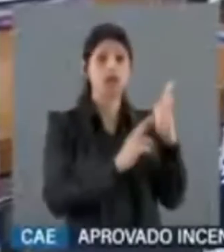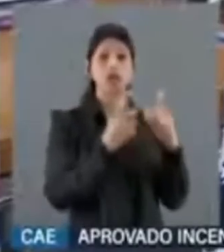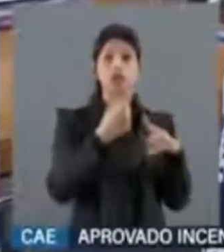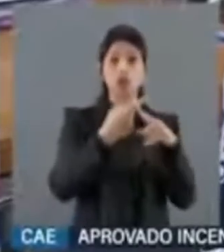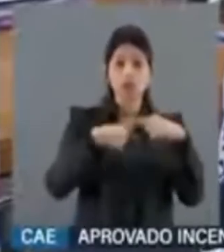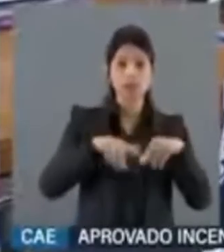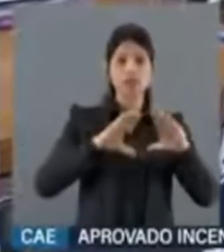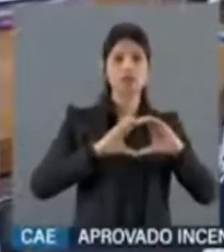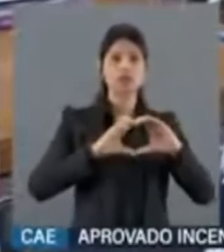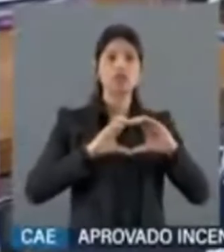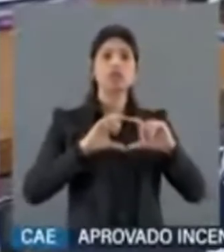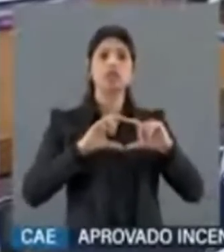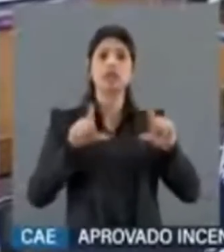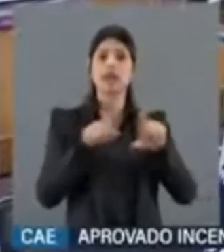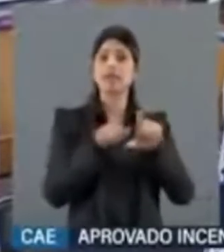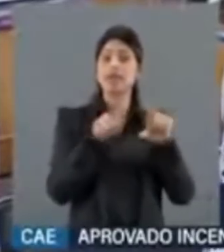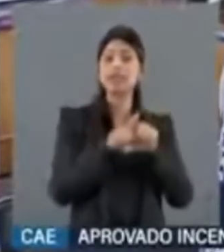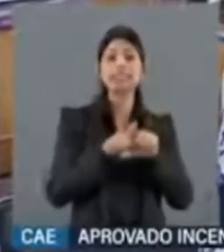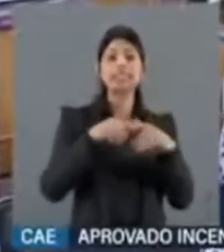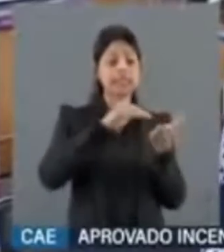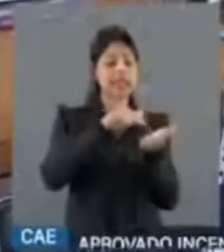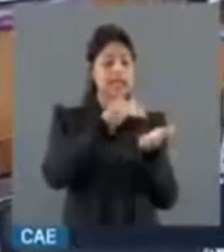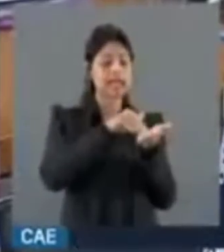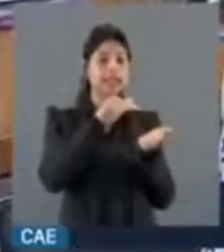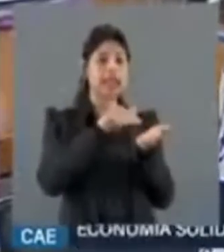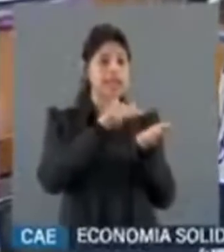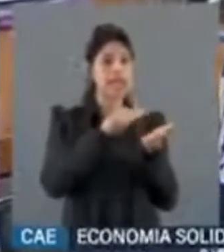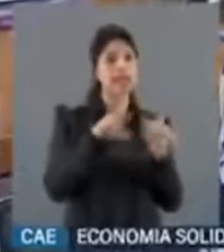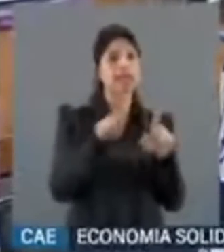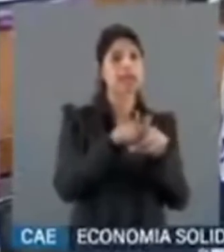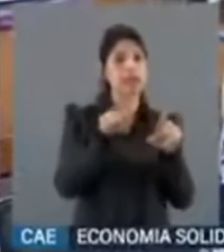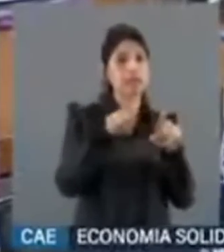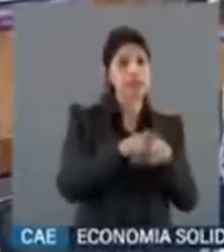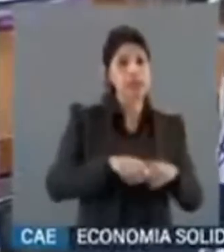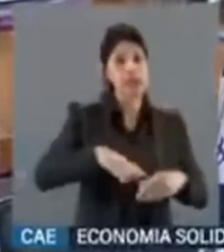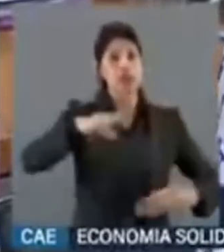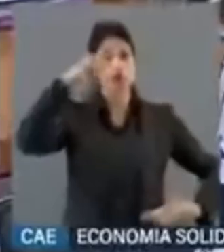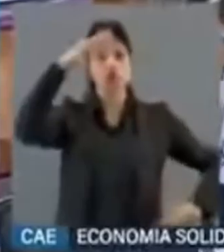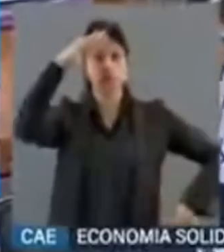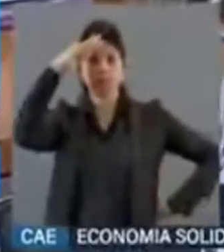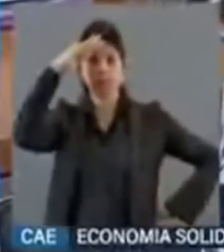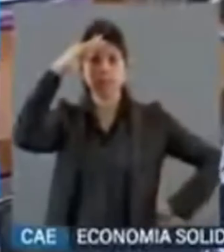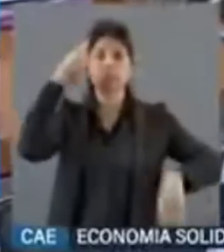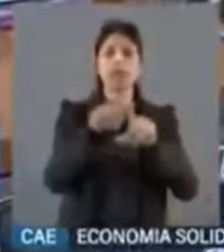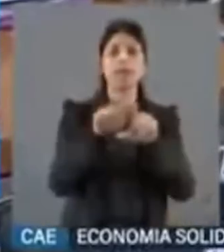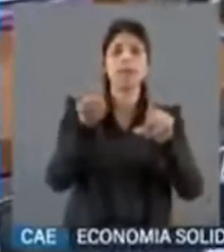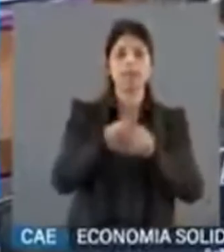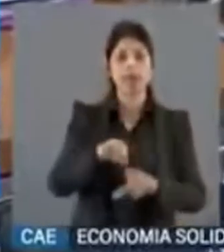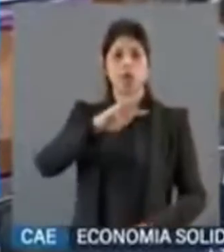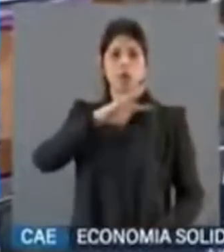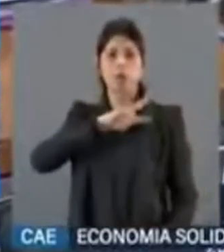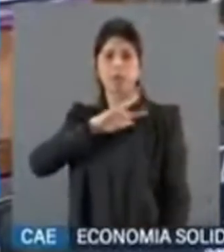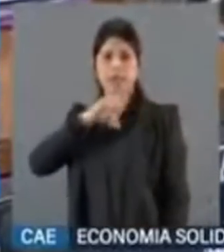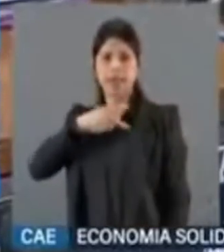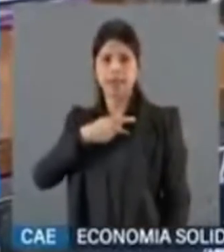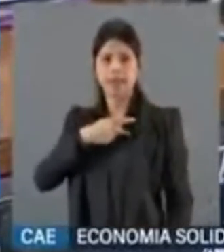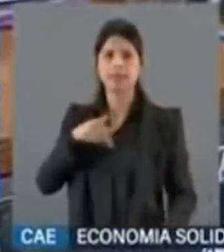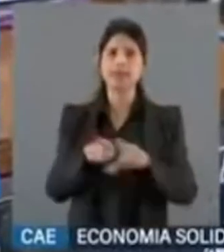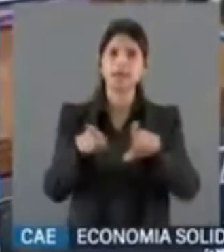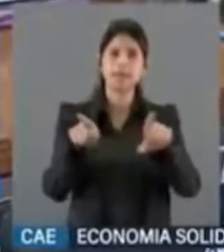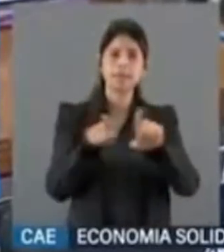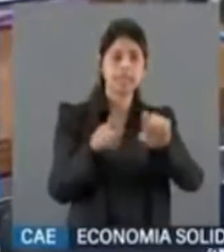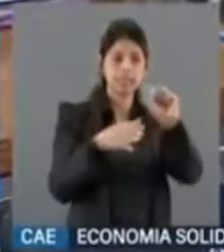de Inteligência da Segurança Pública, tem o Exército Brasileiro, tem a PM e tem a Secretaria de Segurança Pública. E não tomaram,